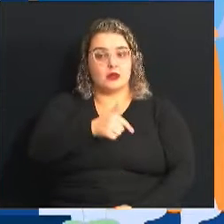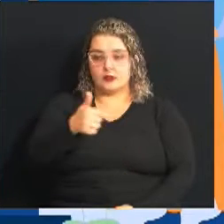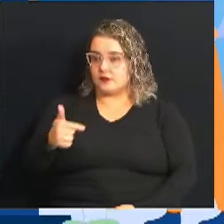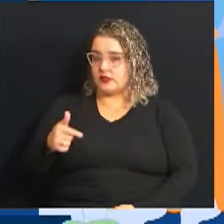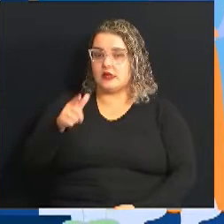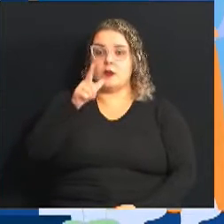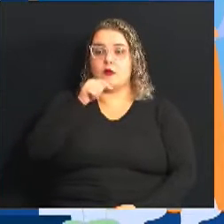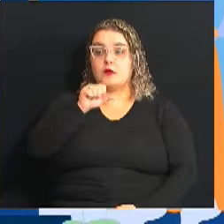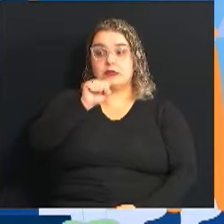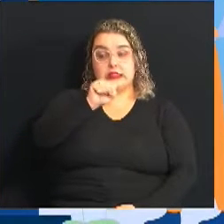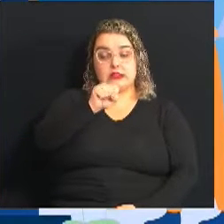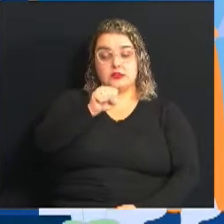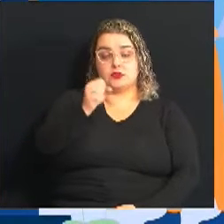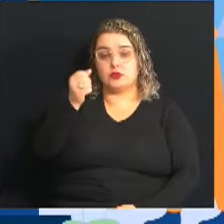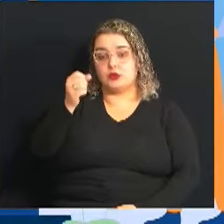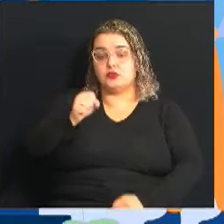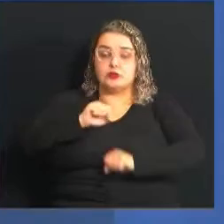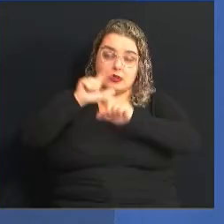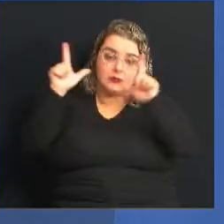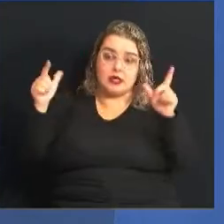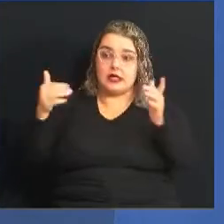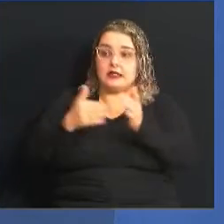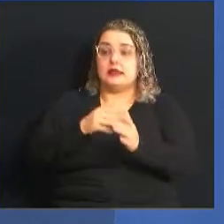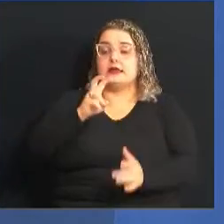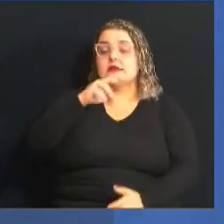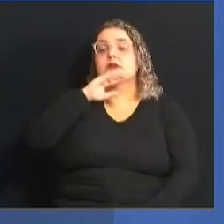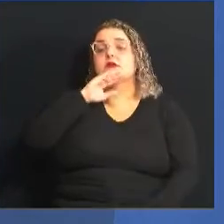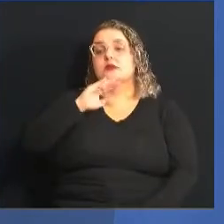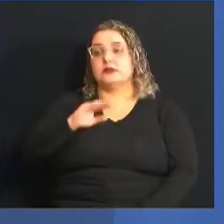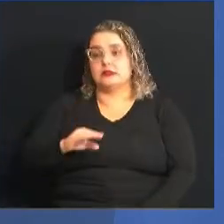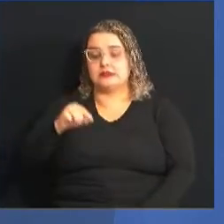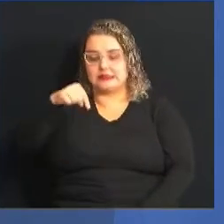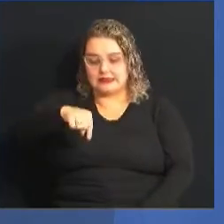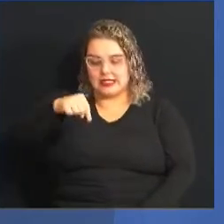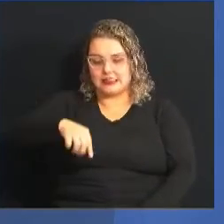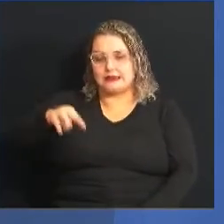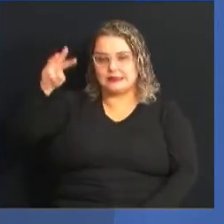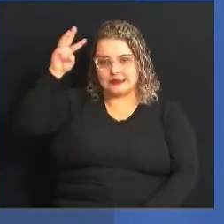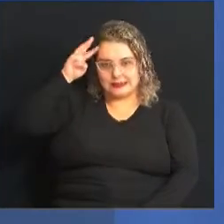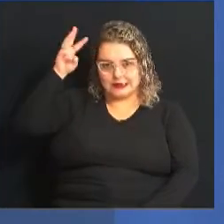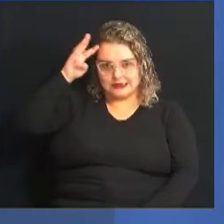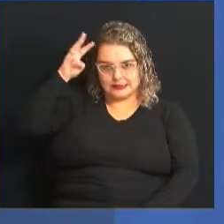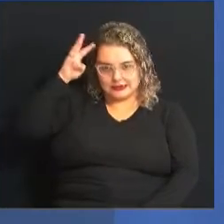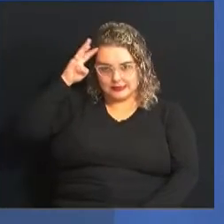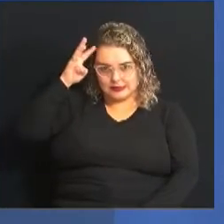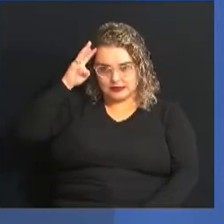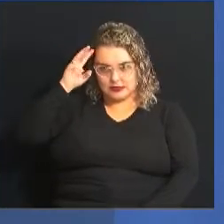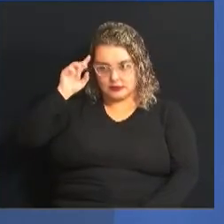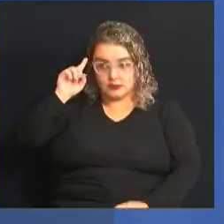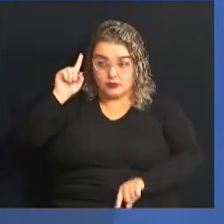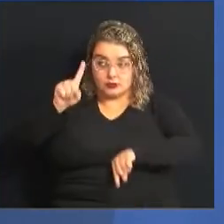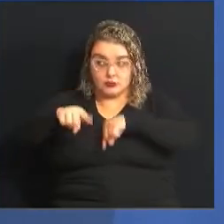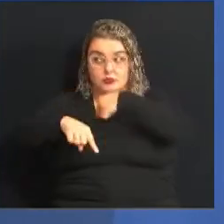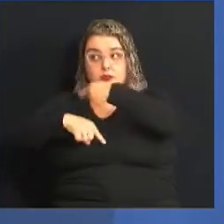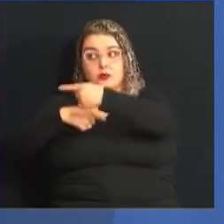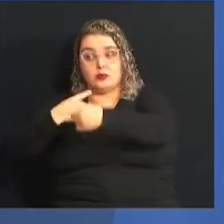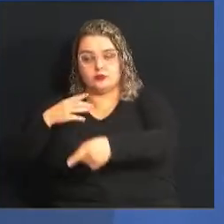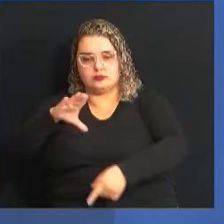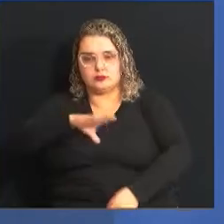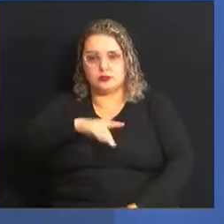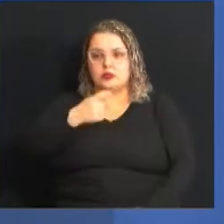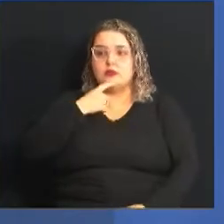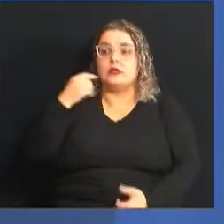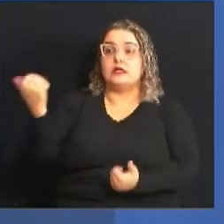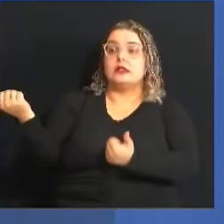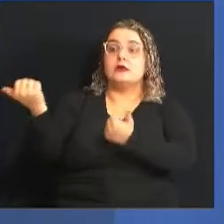das 8 da manhã até as 5 horas da tarde nesta terça-feira. Do outro lado da cidade, a gente vai ter uma